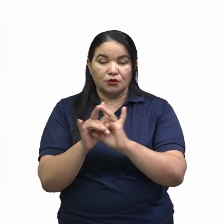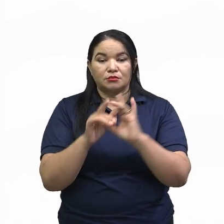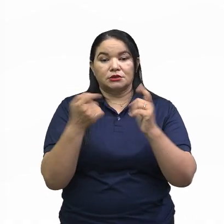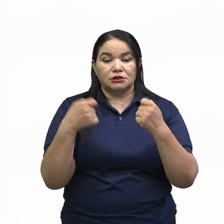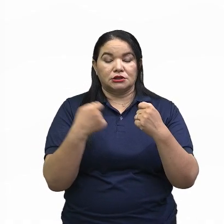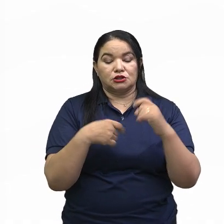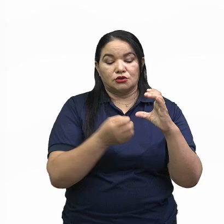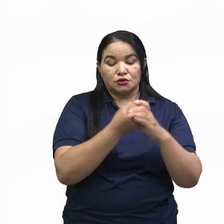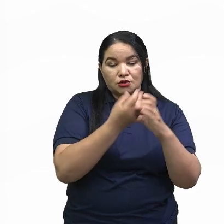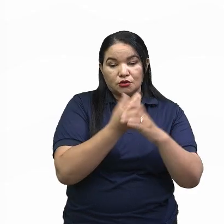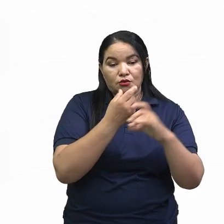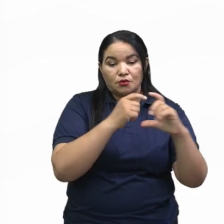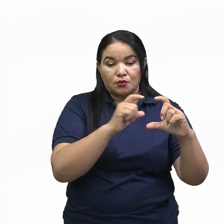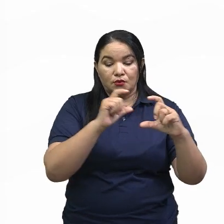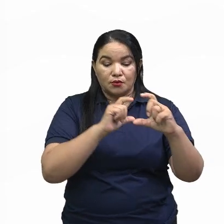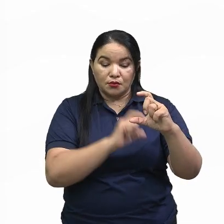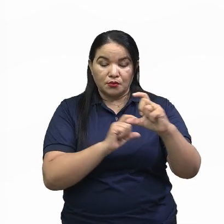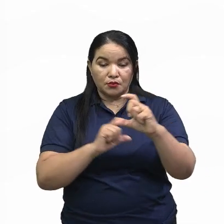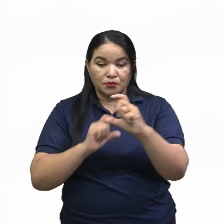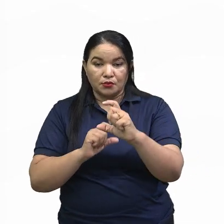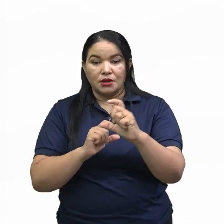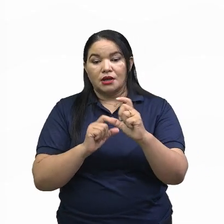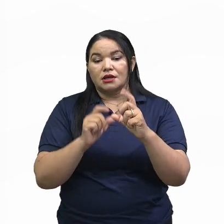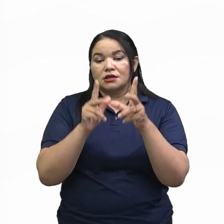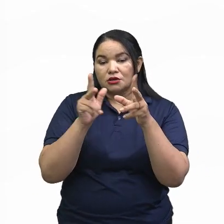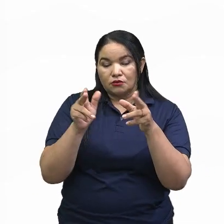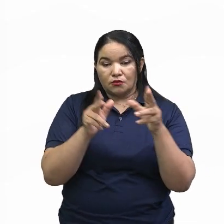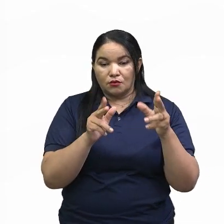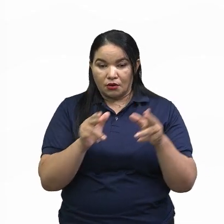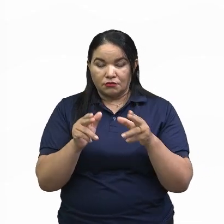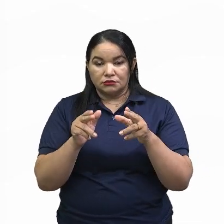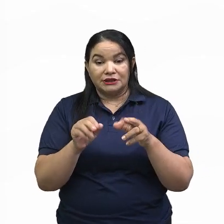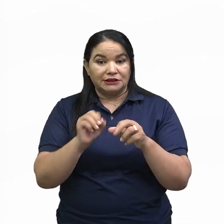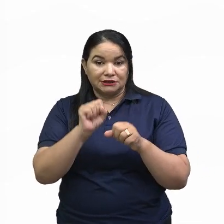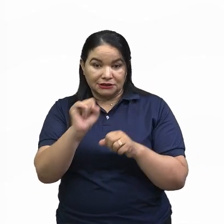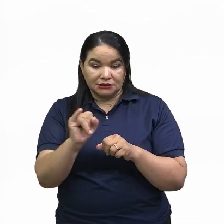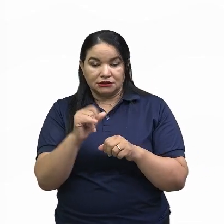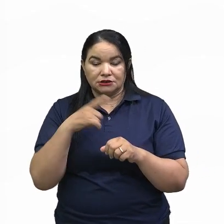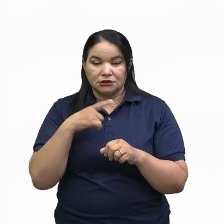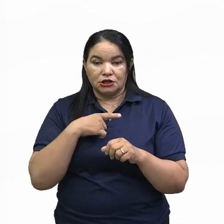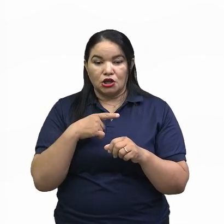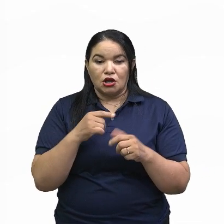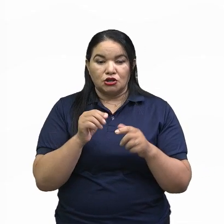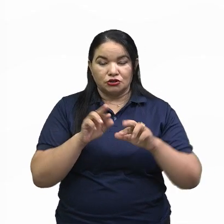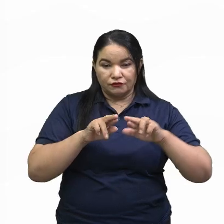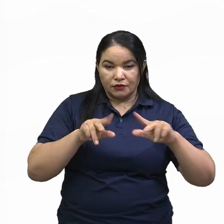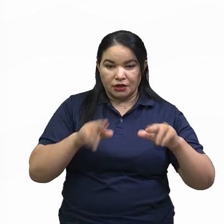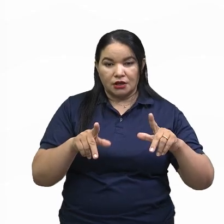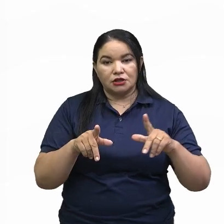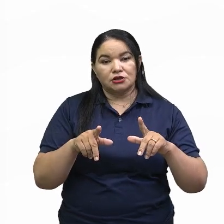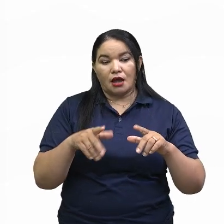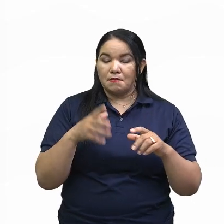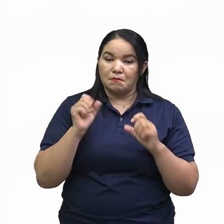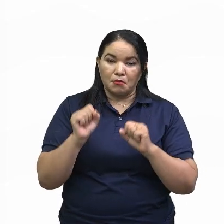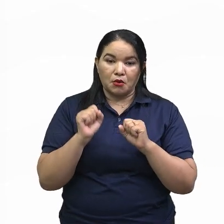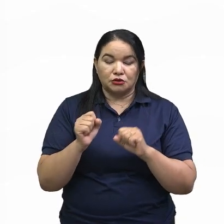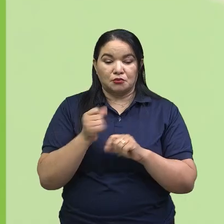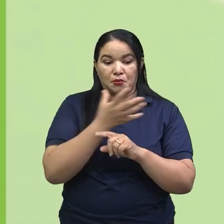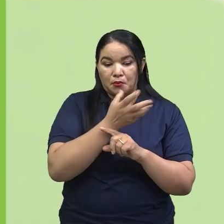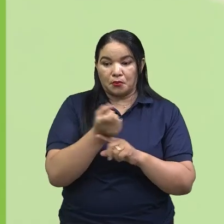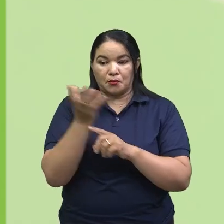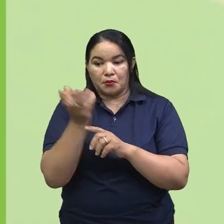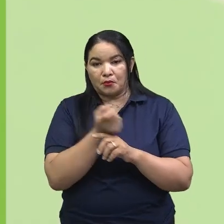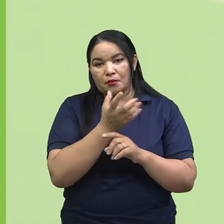iguais. Se eu associar geradores diferentes, um pode consumir a energia do outro. Agora a gente vai falar, pessoal,